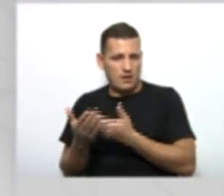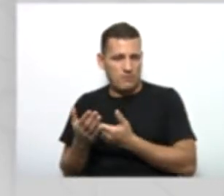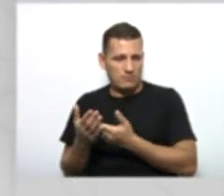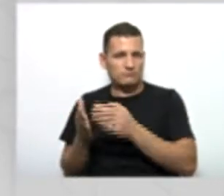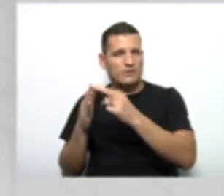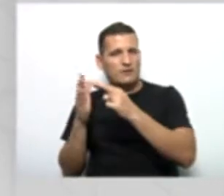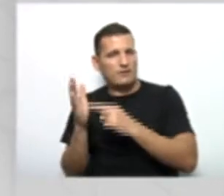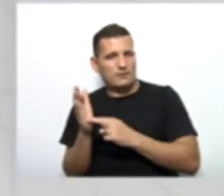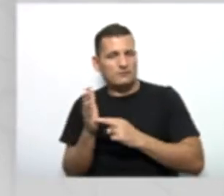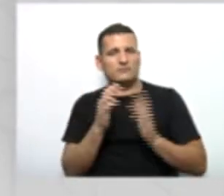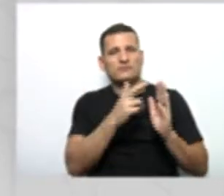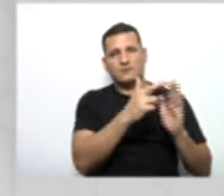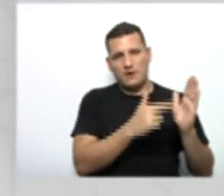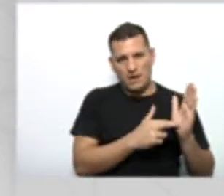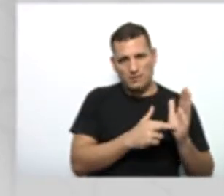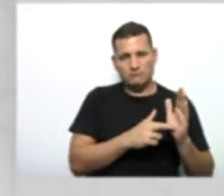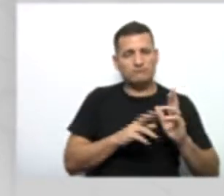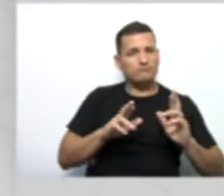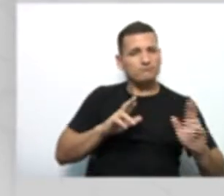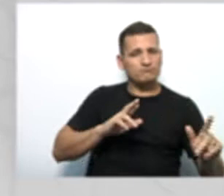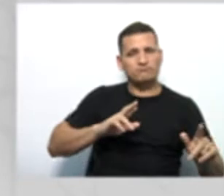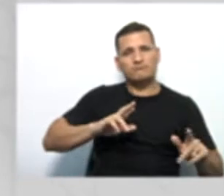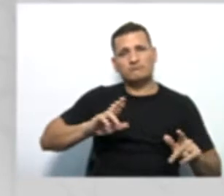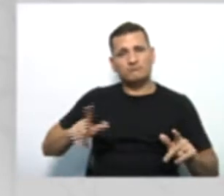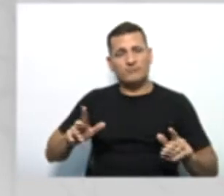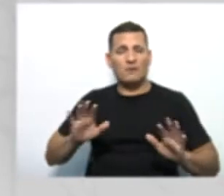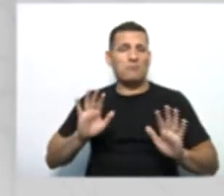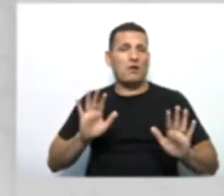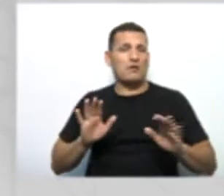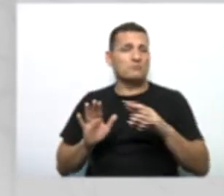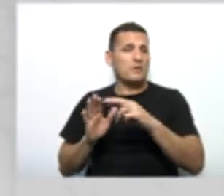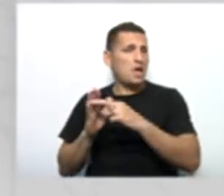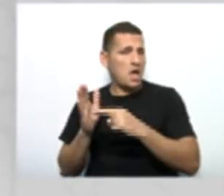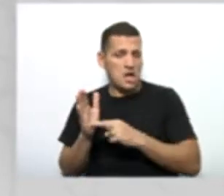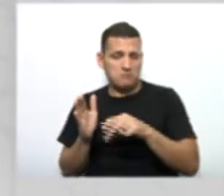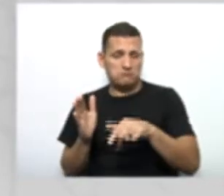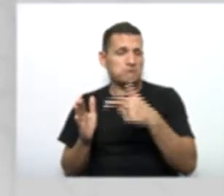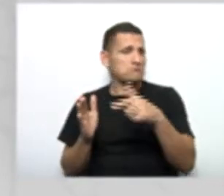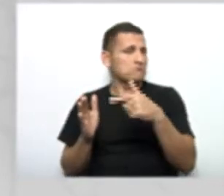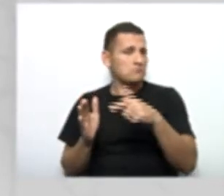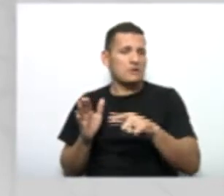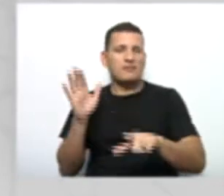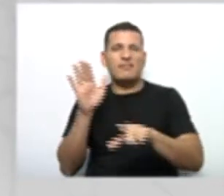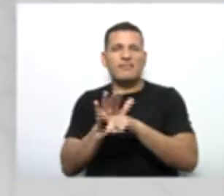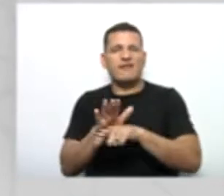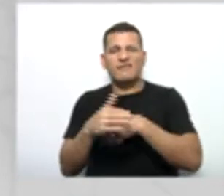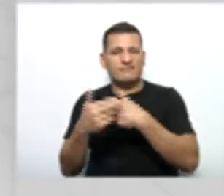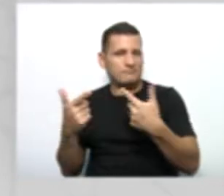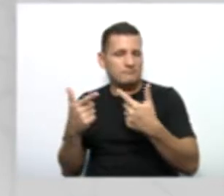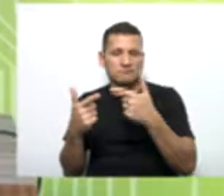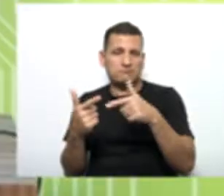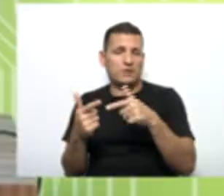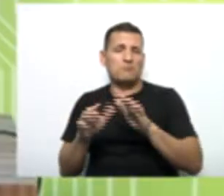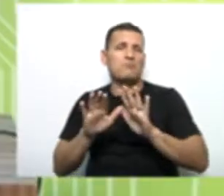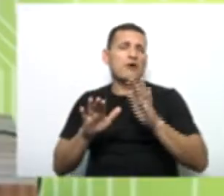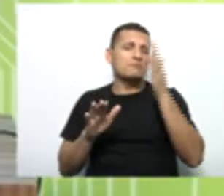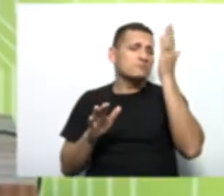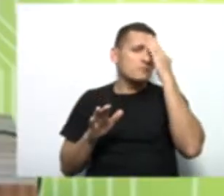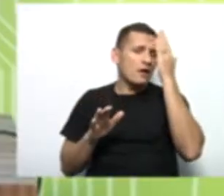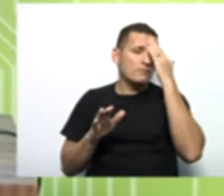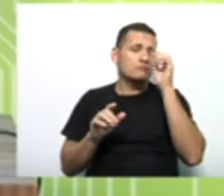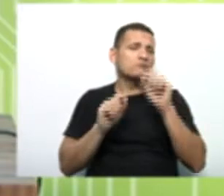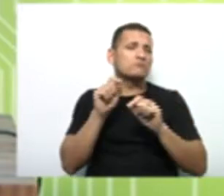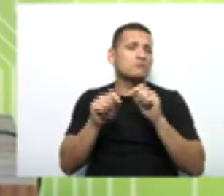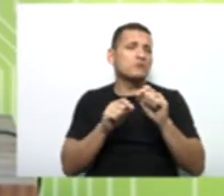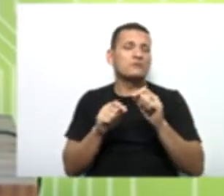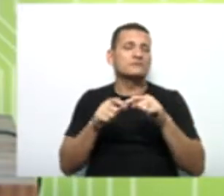conduta. Nem sempre essas normas são escritas ou tem uma lei que indica. Mas nós sabemos, por exemplo, que numa sala de aula eu